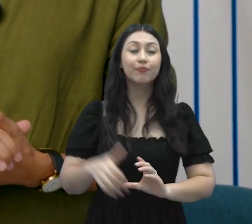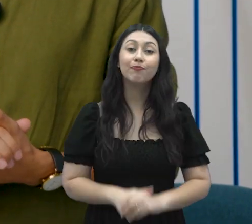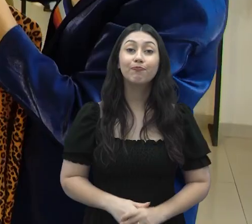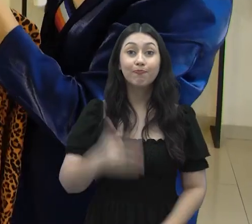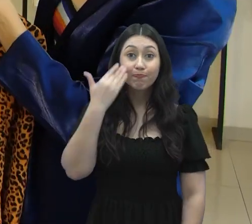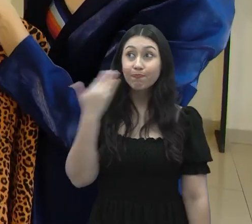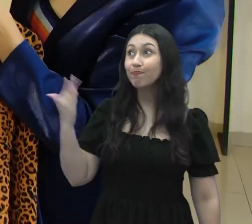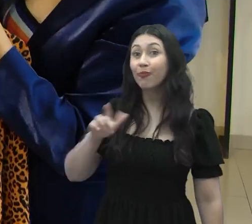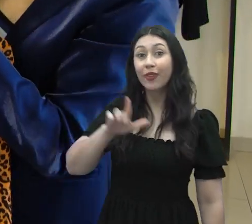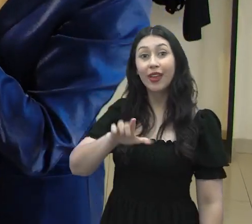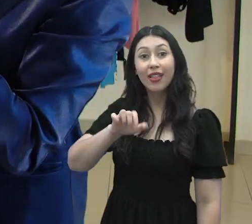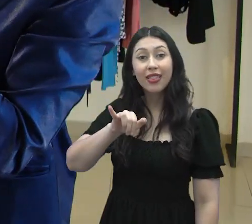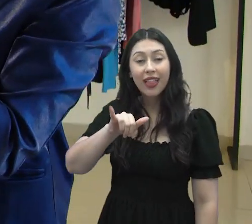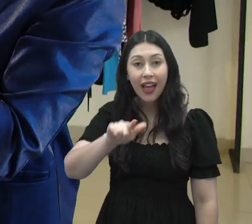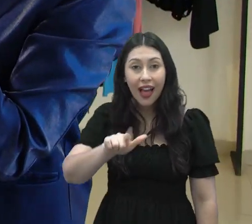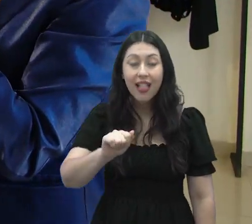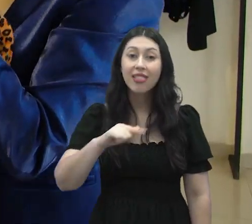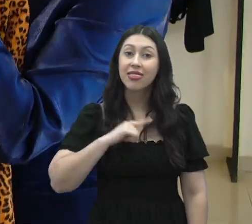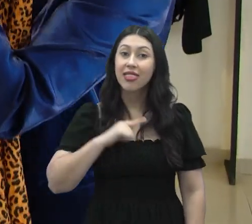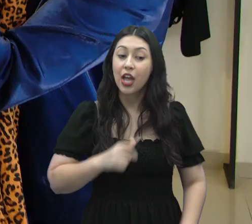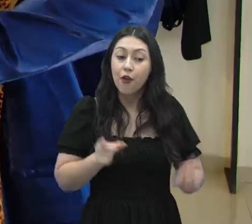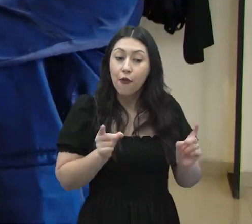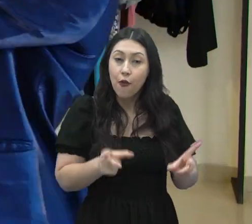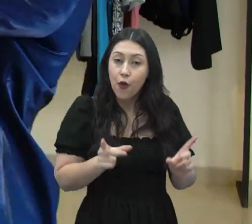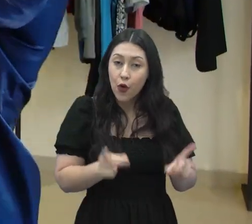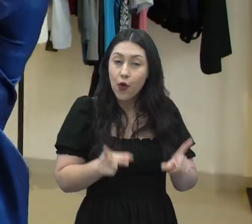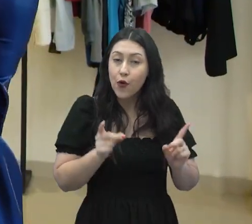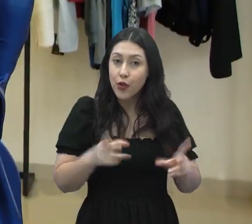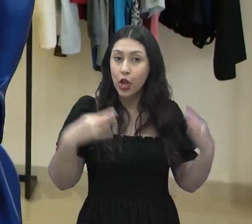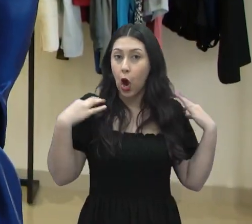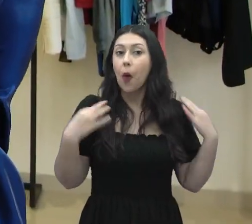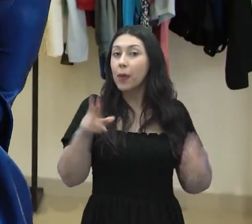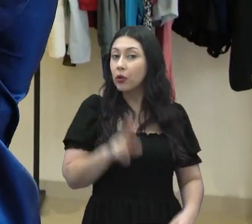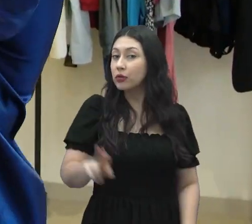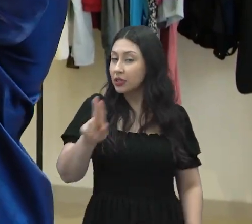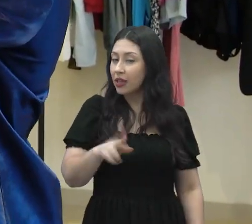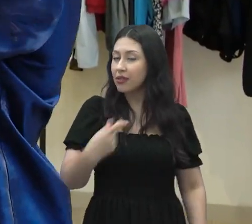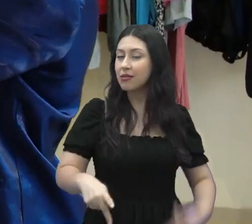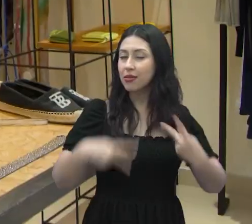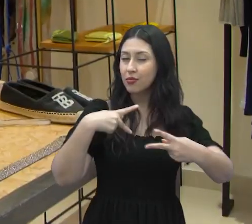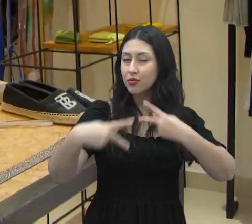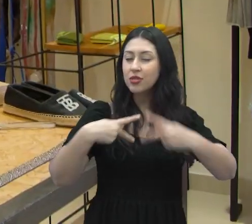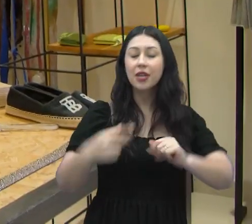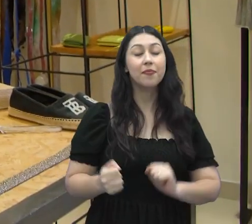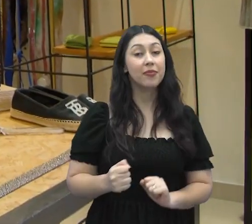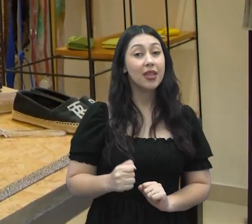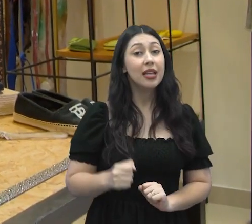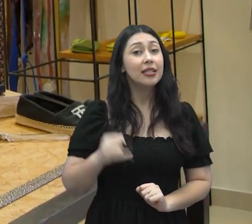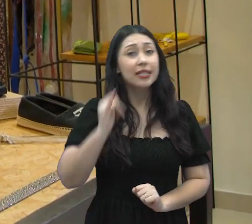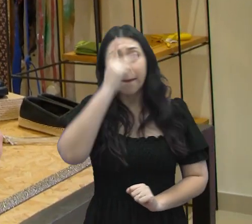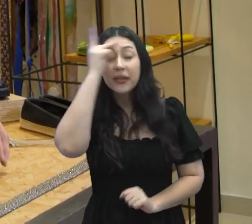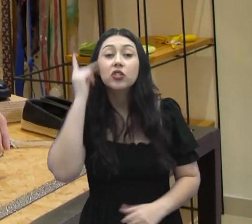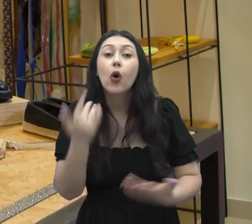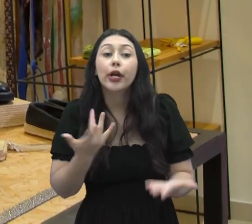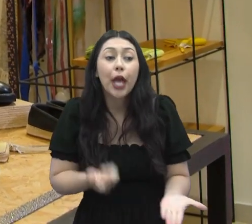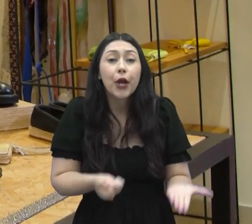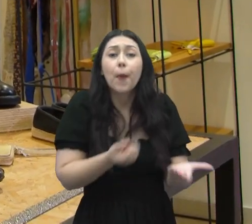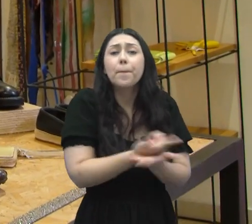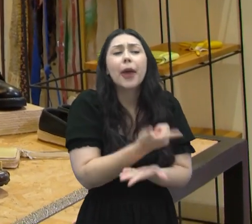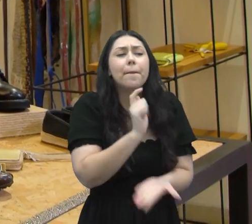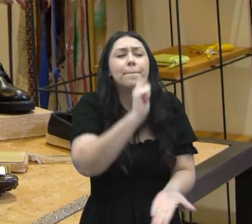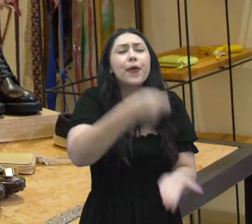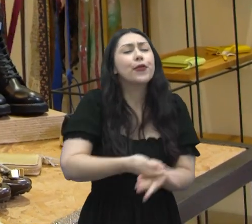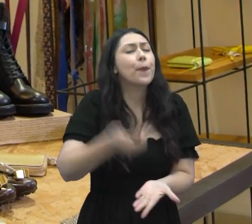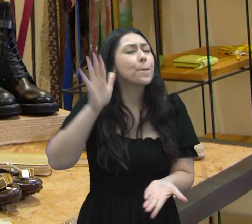saúde. A Leila é dona desse brechó que fica na zona oeste da cidade. Opção para quem quer pagar menos